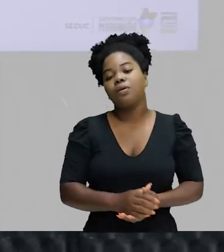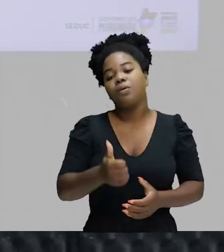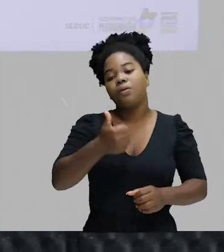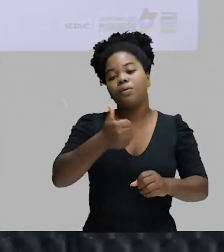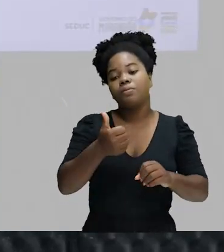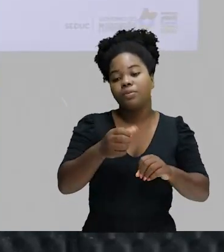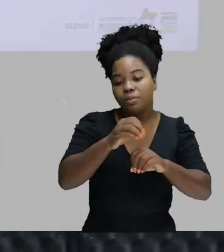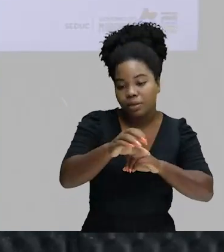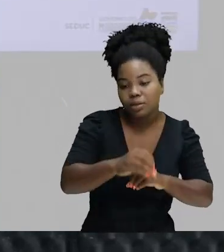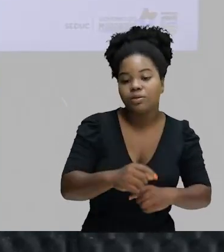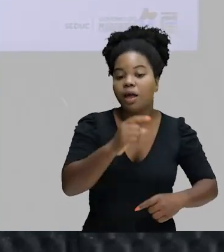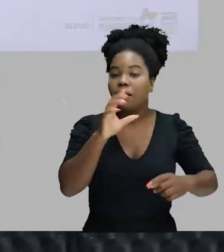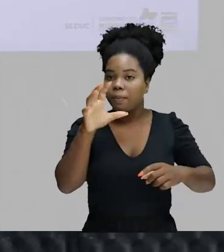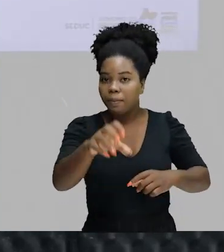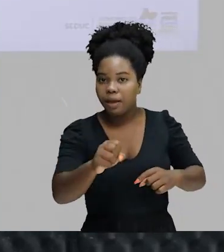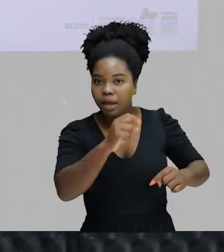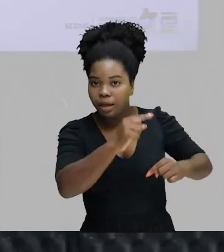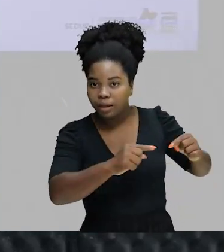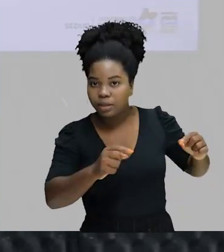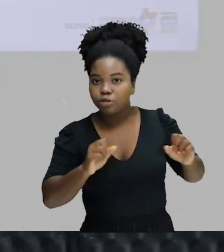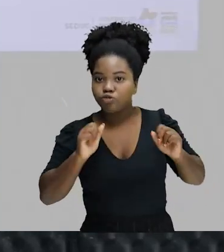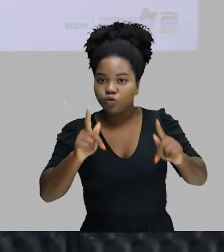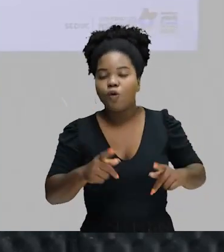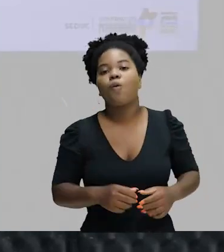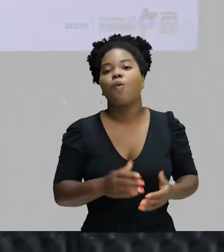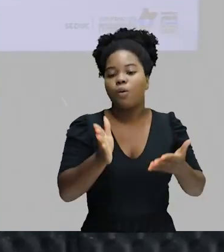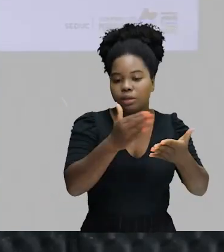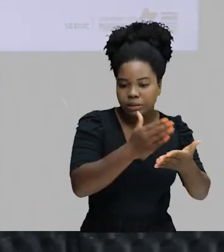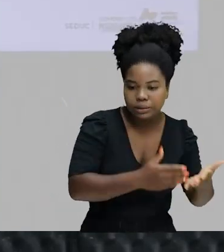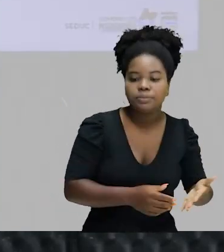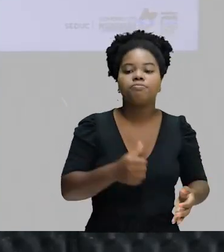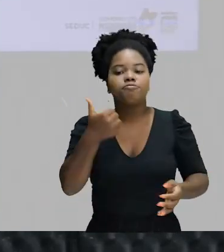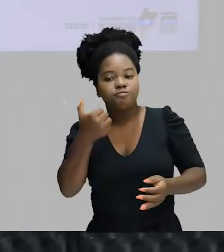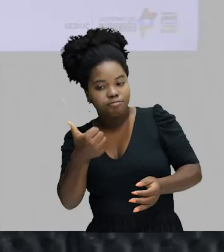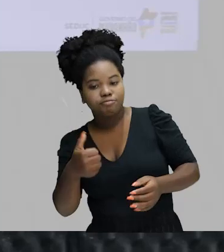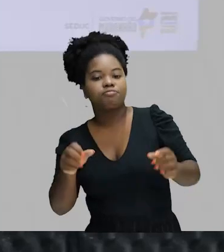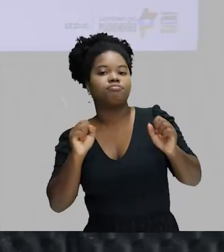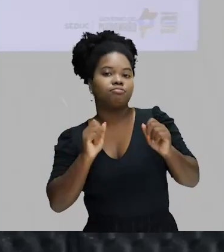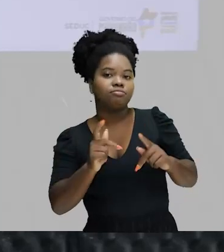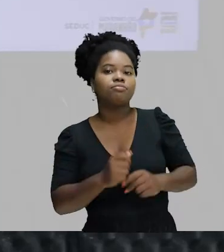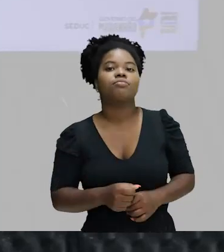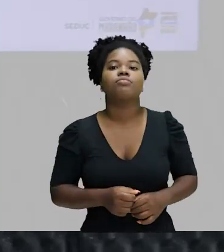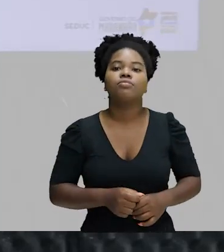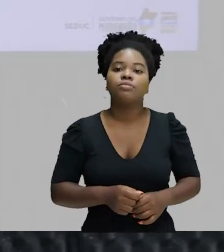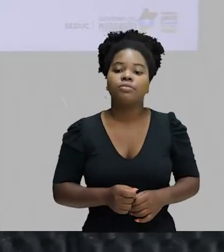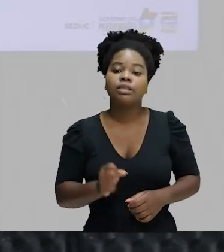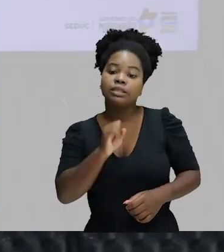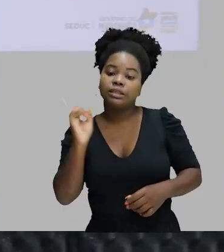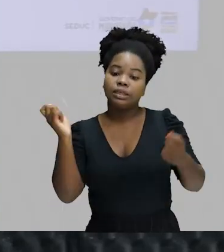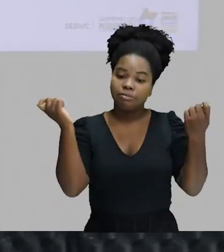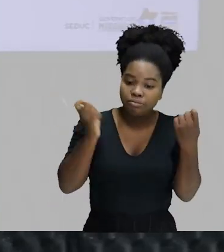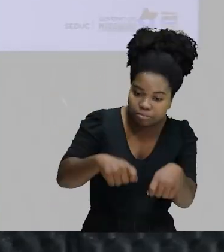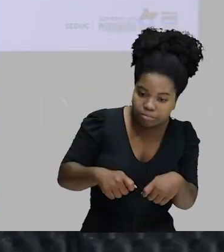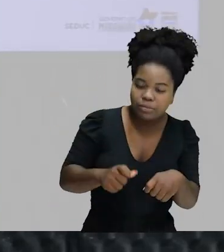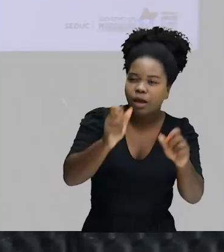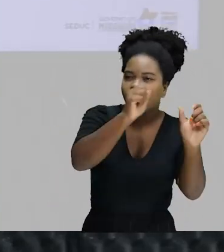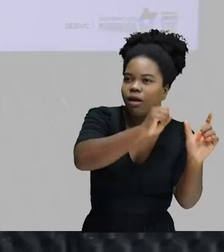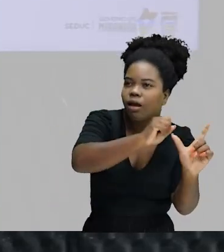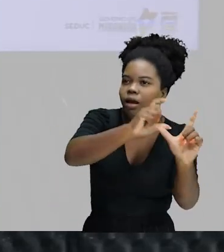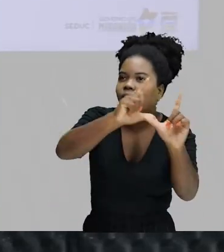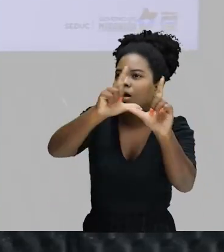dica, caderno, lápis, caneta, borracha para você fazer suas devidas anotações. E sempre que na